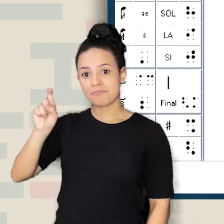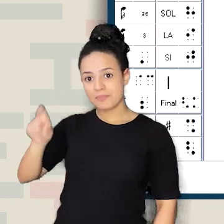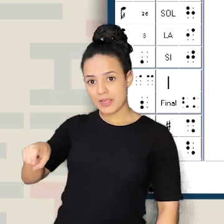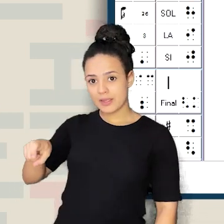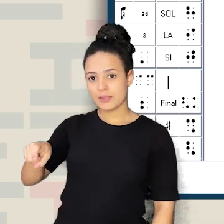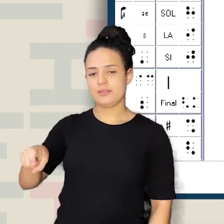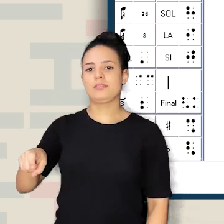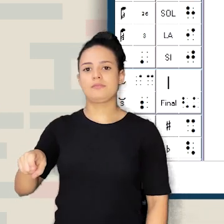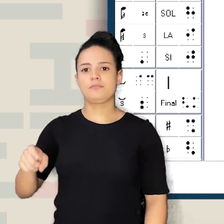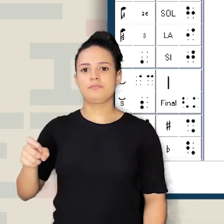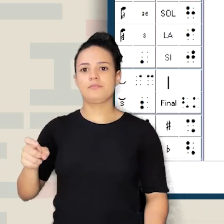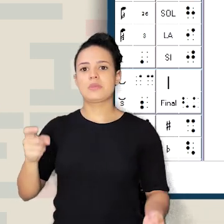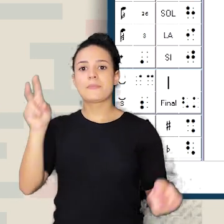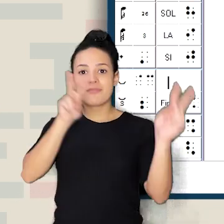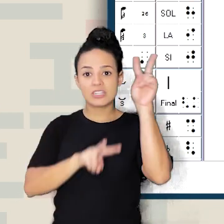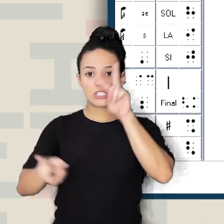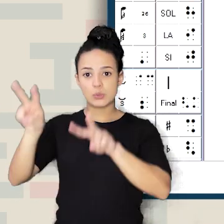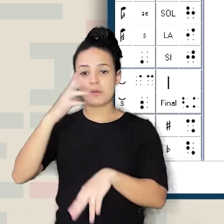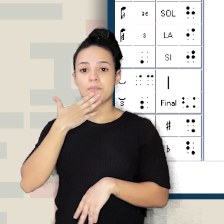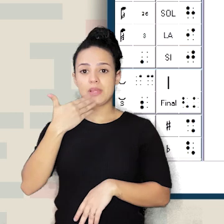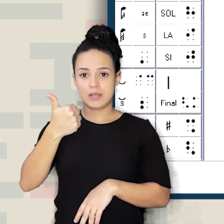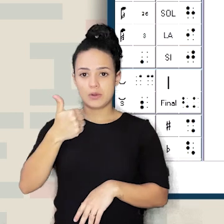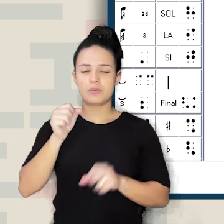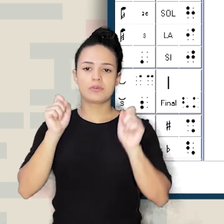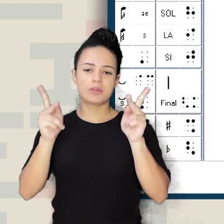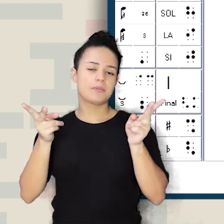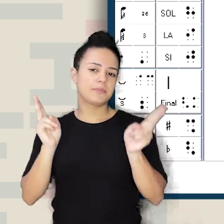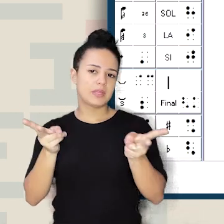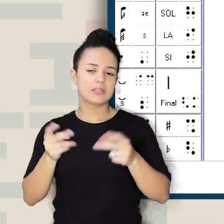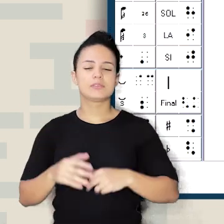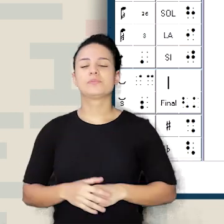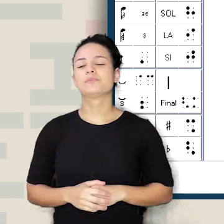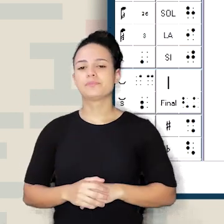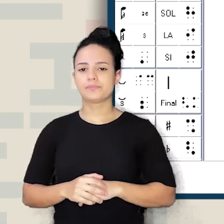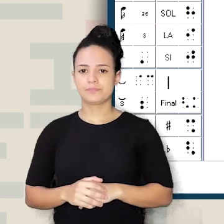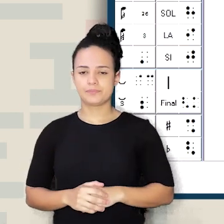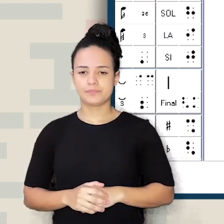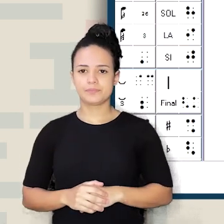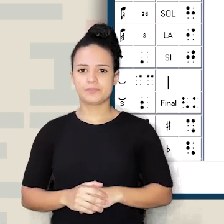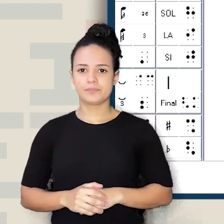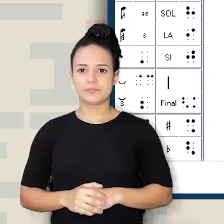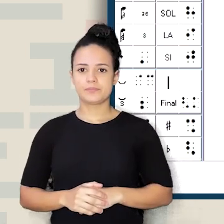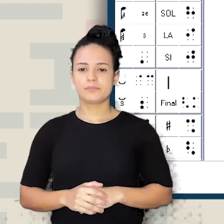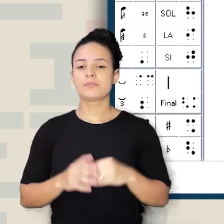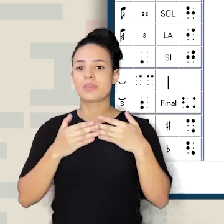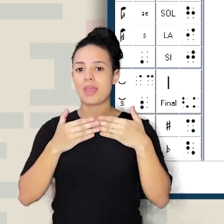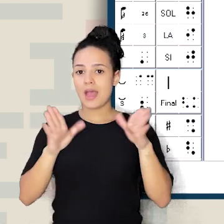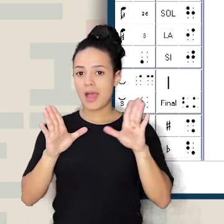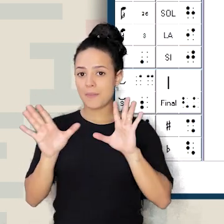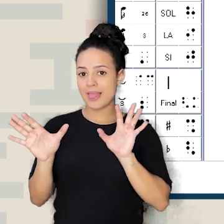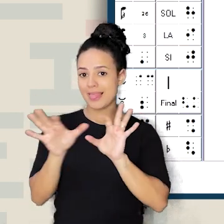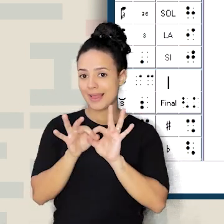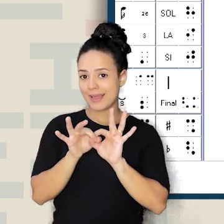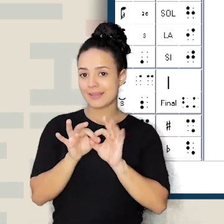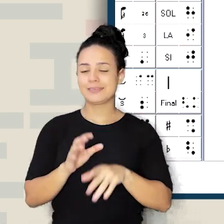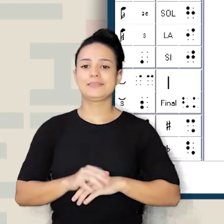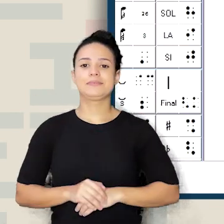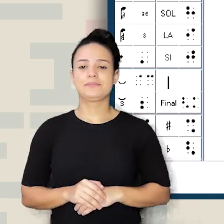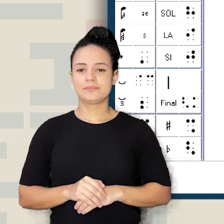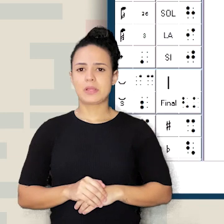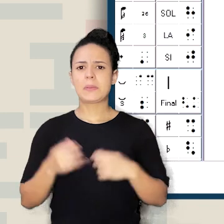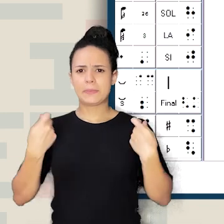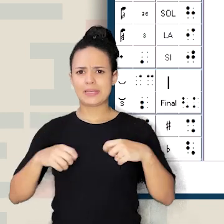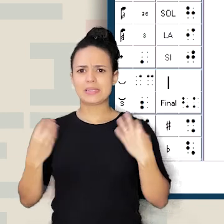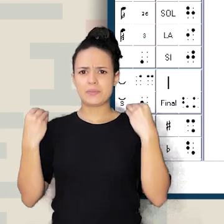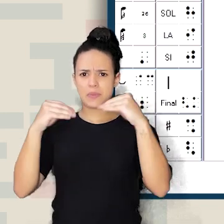vocês ali aquele exemplo de ligadura. Eu vou dar um Enter para a gente parar de baixo para ficar visível aqui na tela. Tá bom? Mesma coisa. Sexta